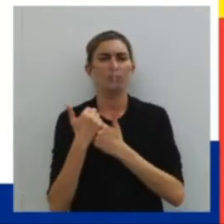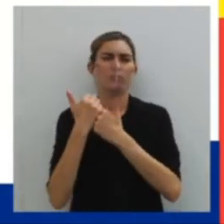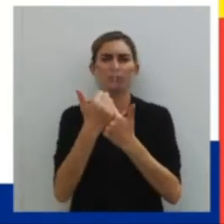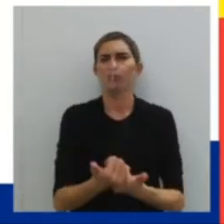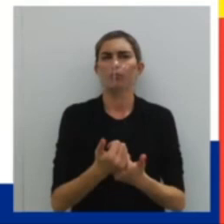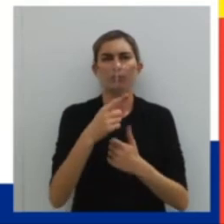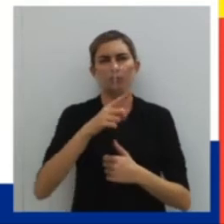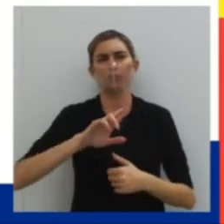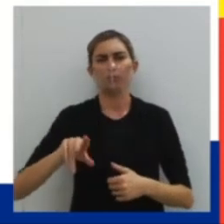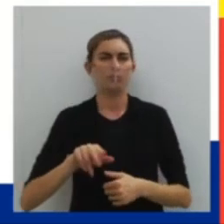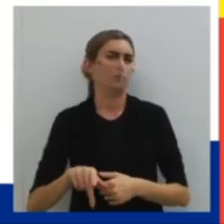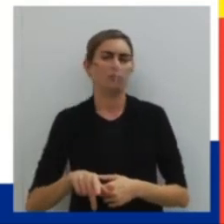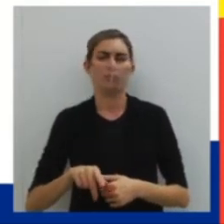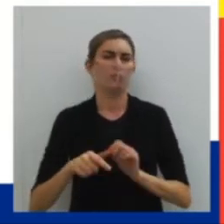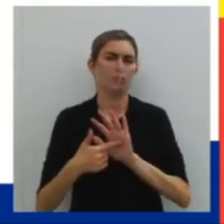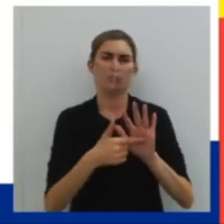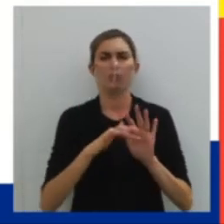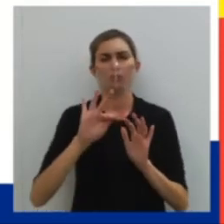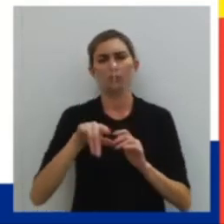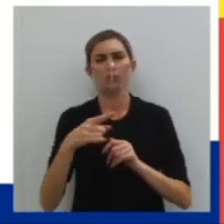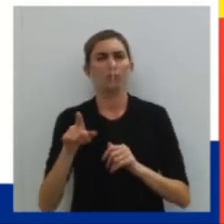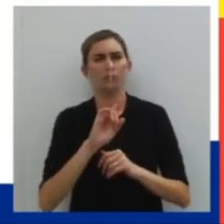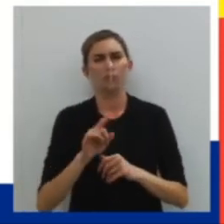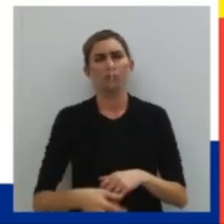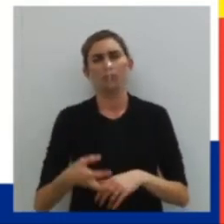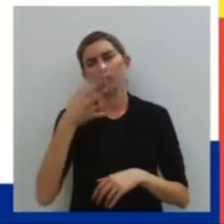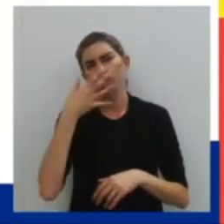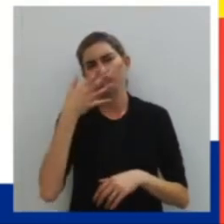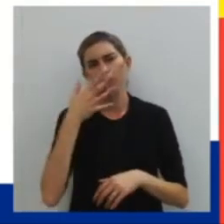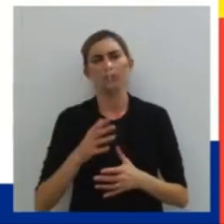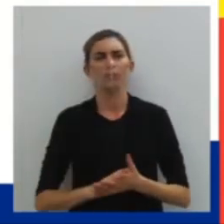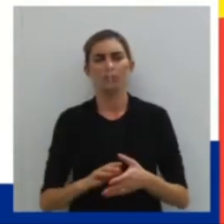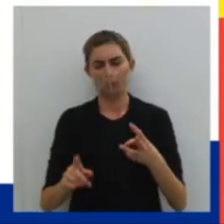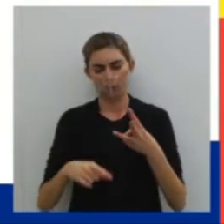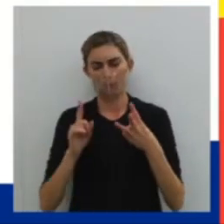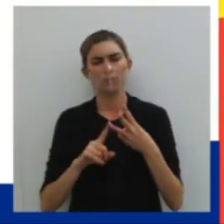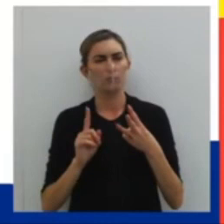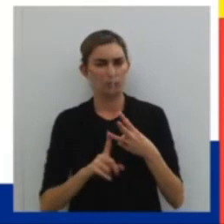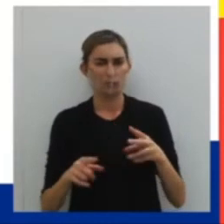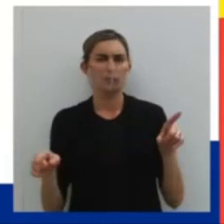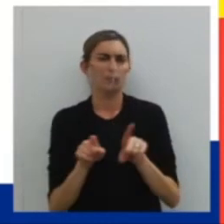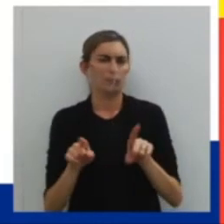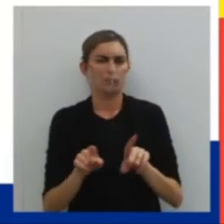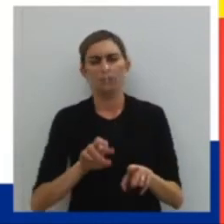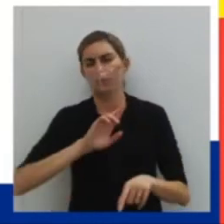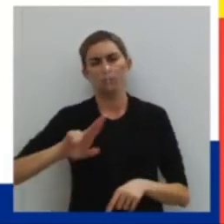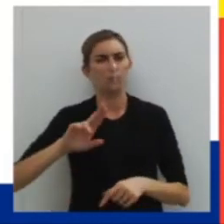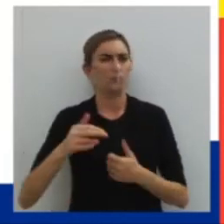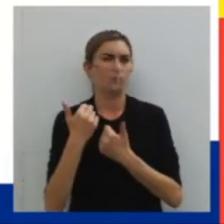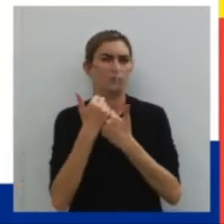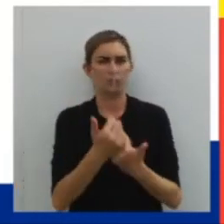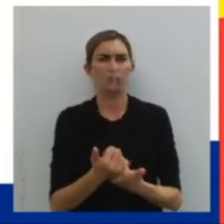representação pelo diagrama não indica função para a gente. Observe que a terceira situação também não representaria uma